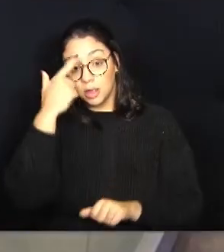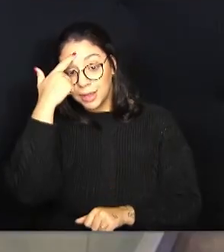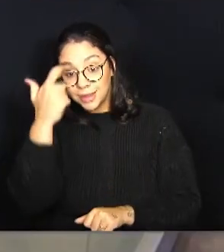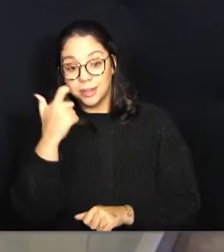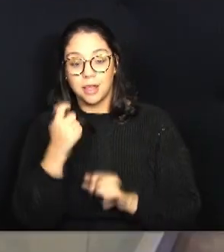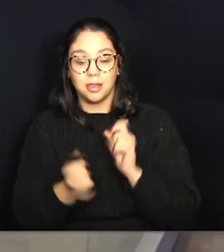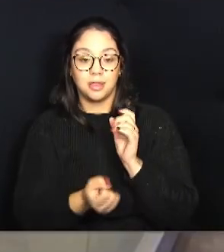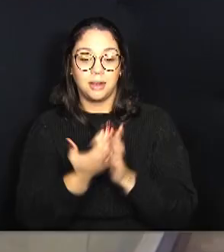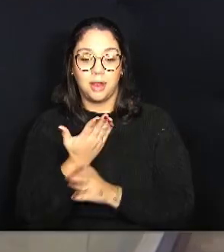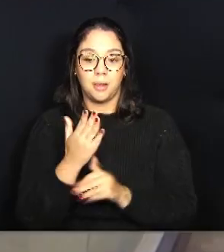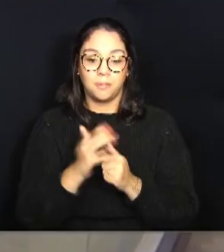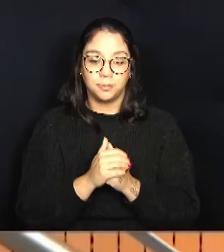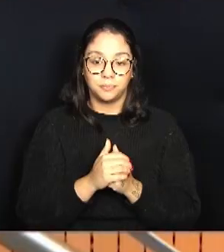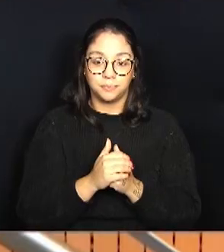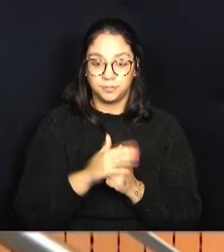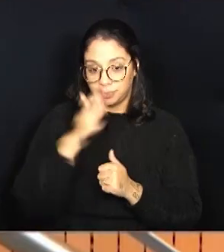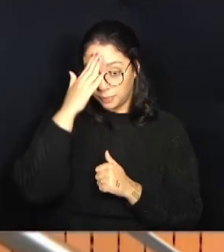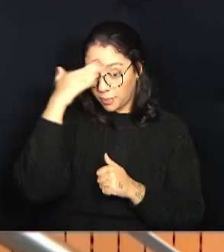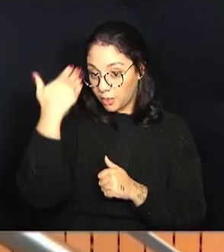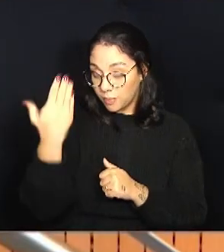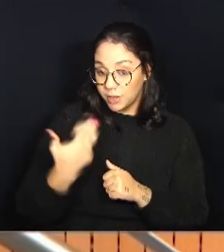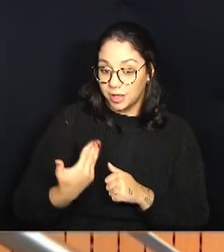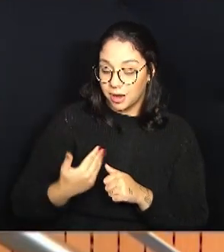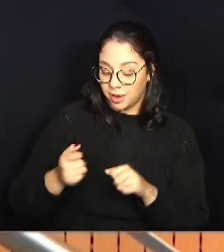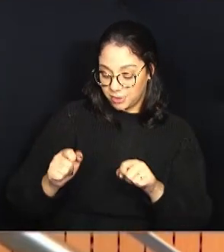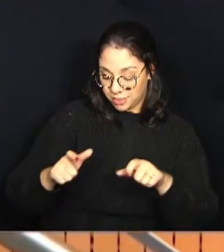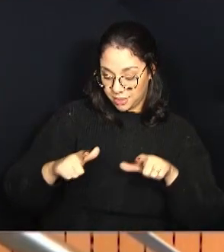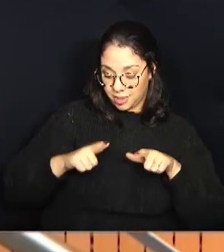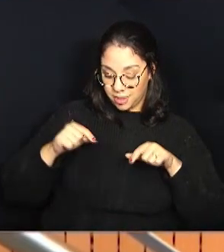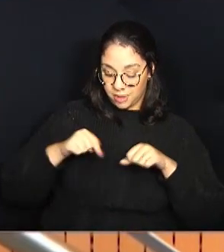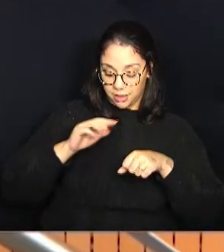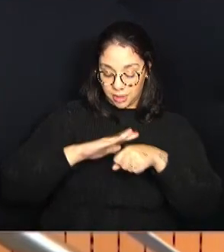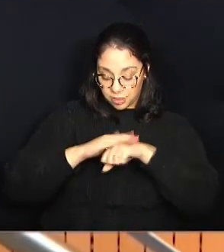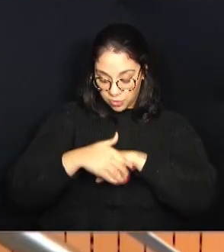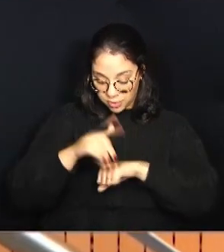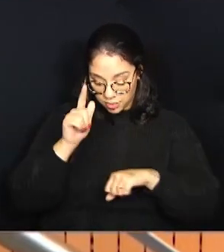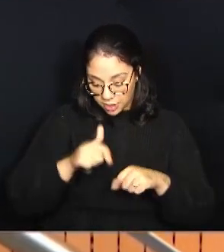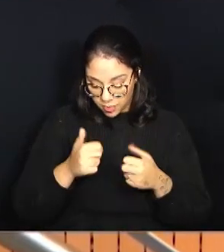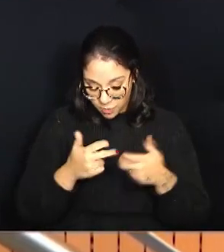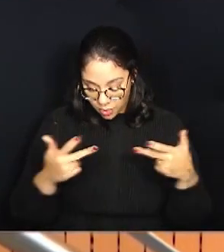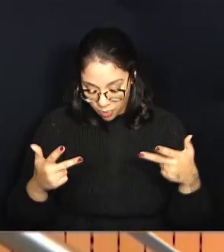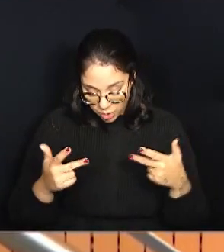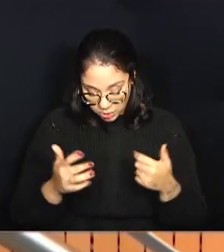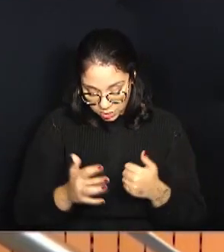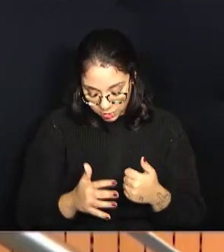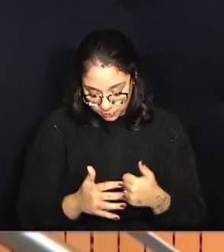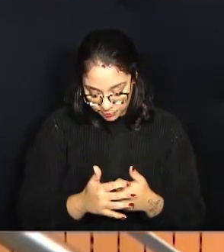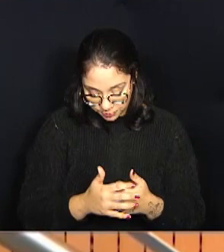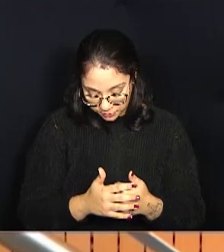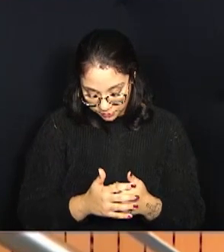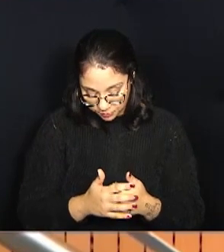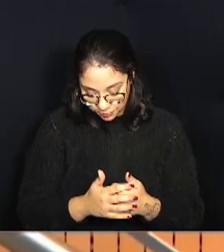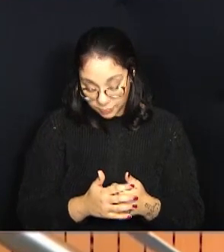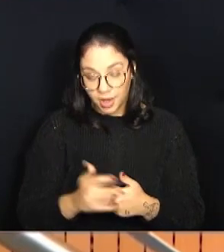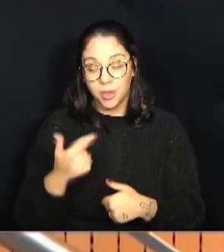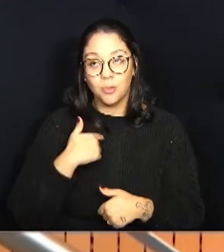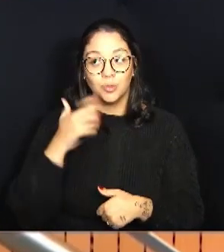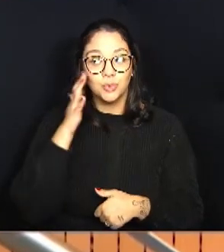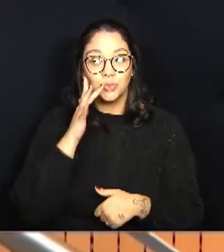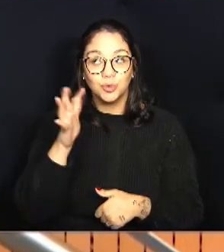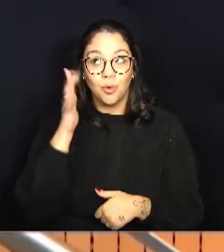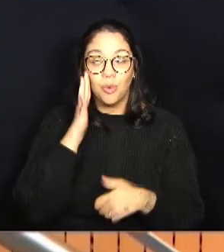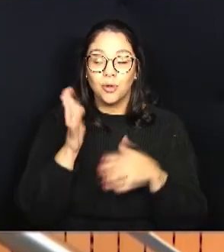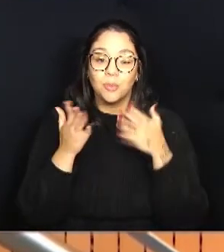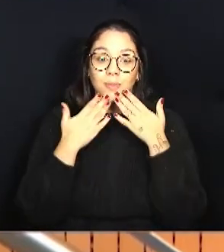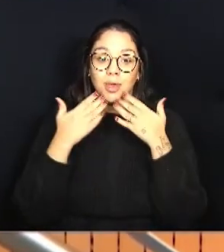ideias. A homenagem recebida nessa noite é algo que nem meus melhores sonhos